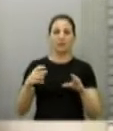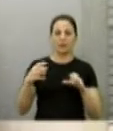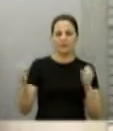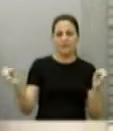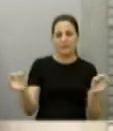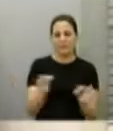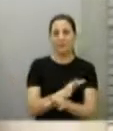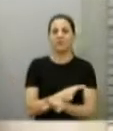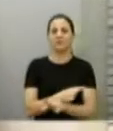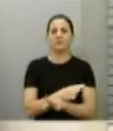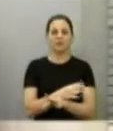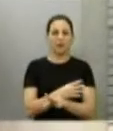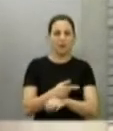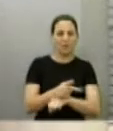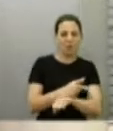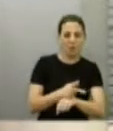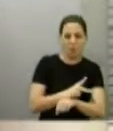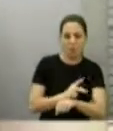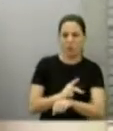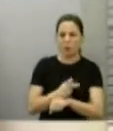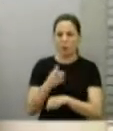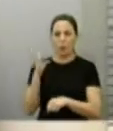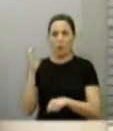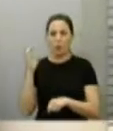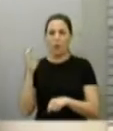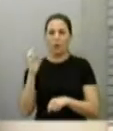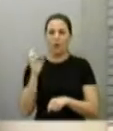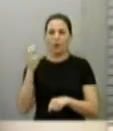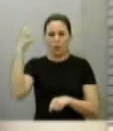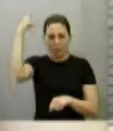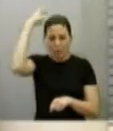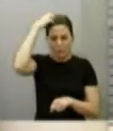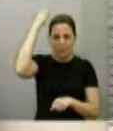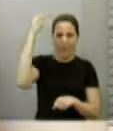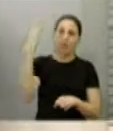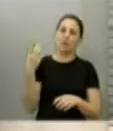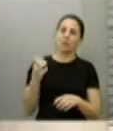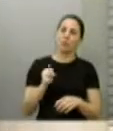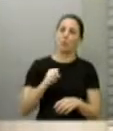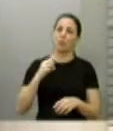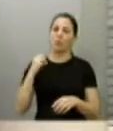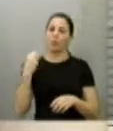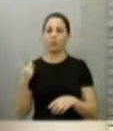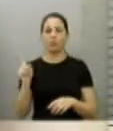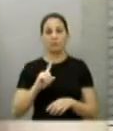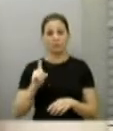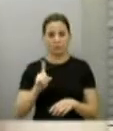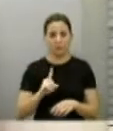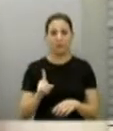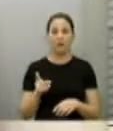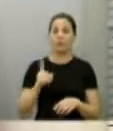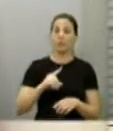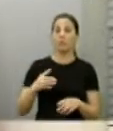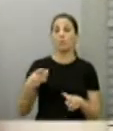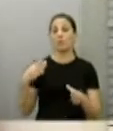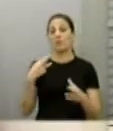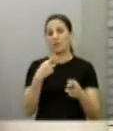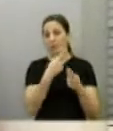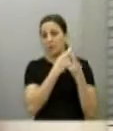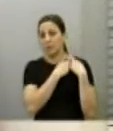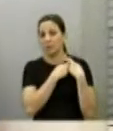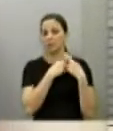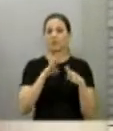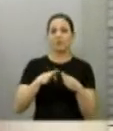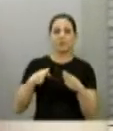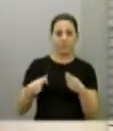achando culpados e inocentes. Porque não é essa a função de uma Comissão Especial de Inquérito, muito menos é essa a função do